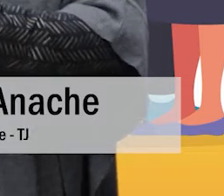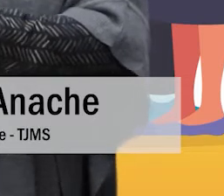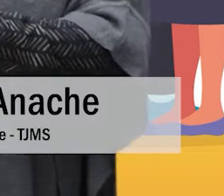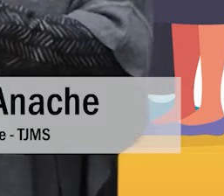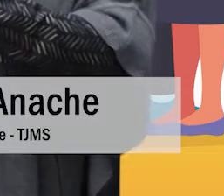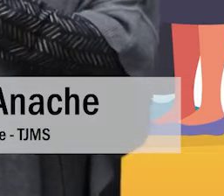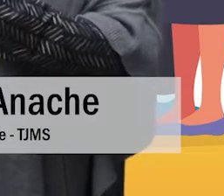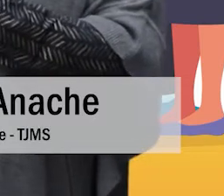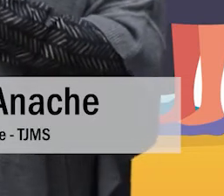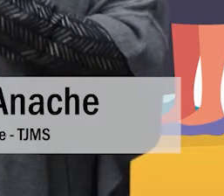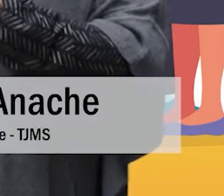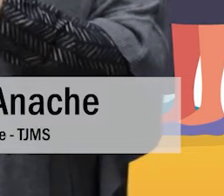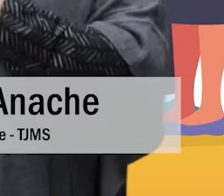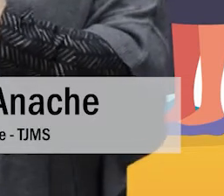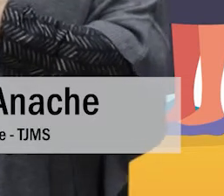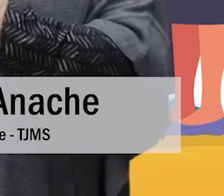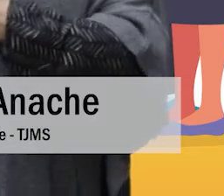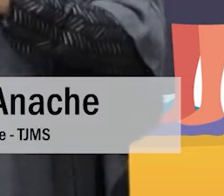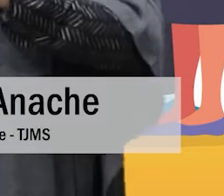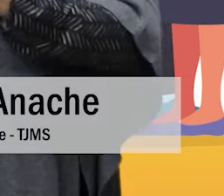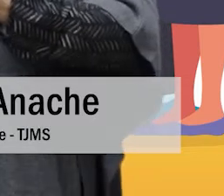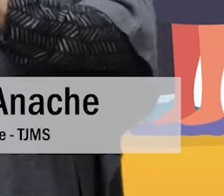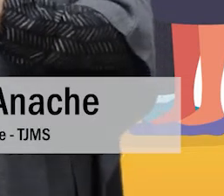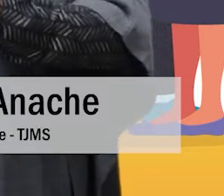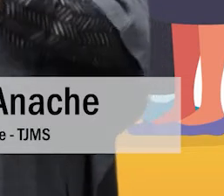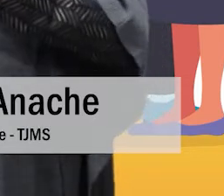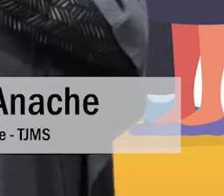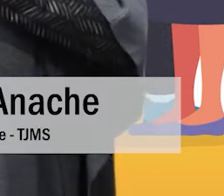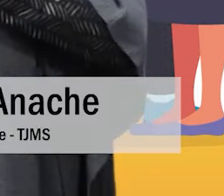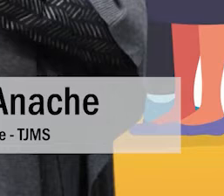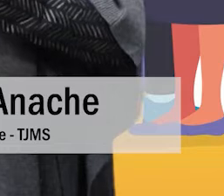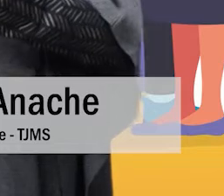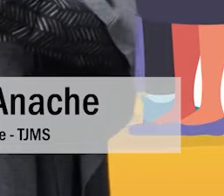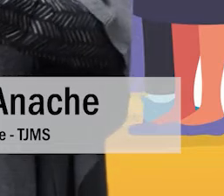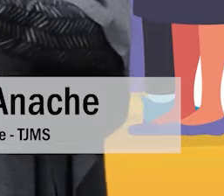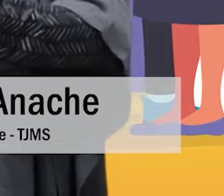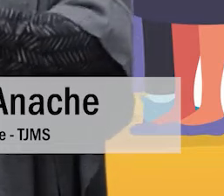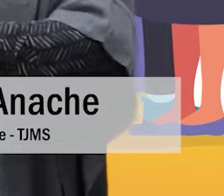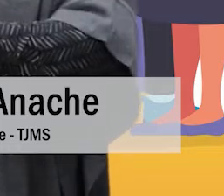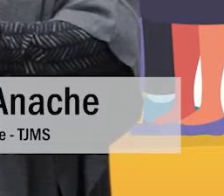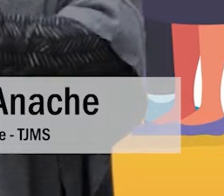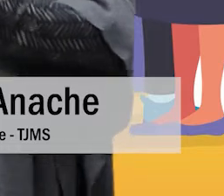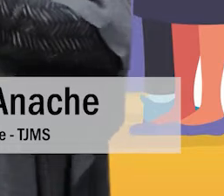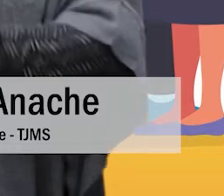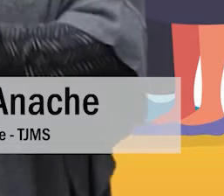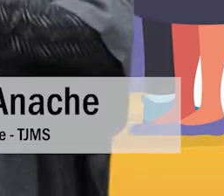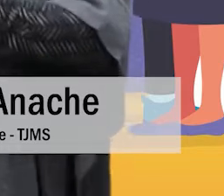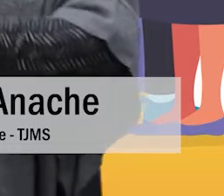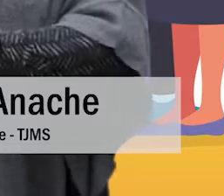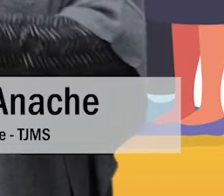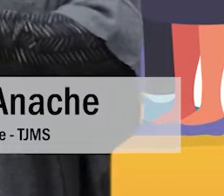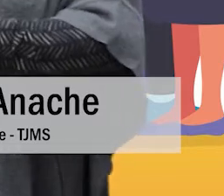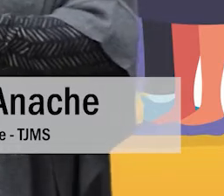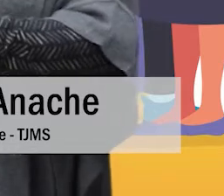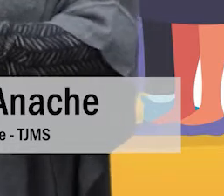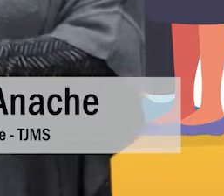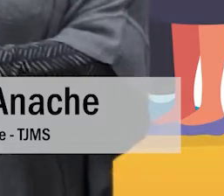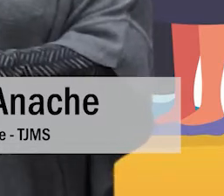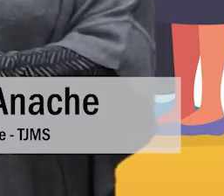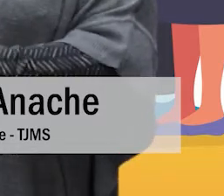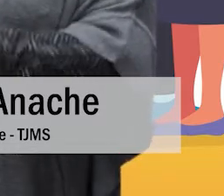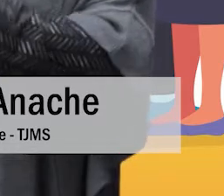maior. Ficando na casa de uma família, esse atendimento, esse acolhimento é muito melhor, muito